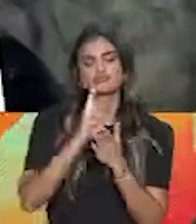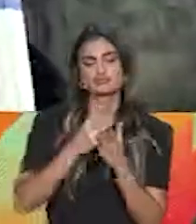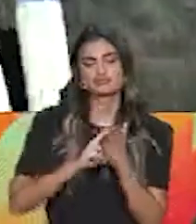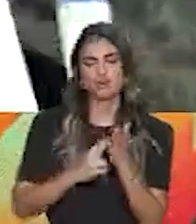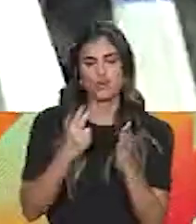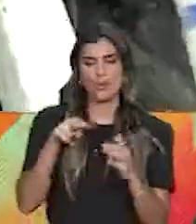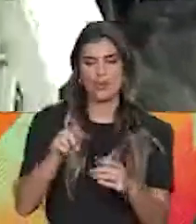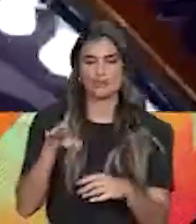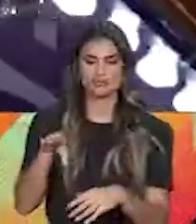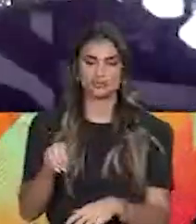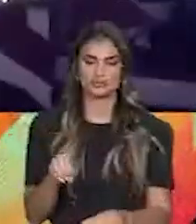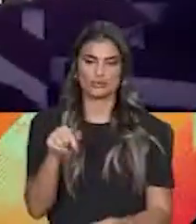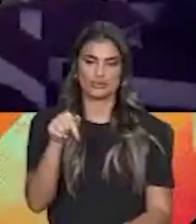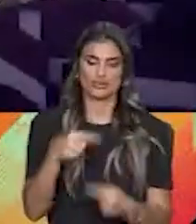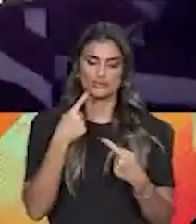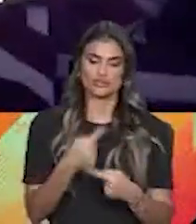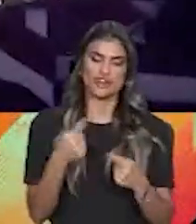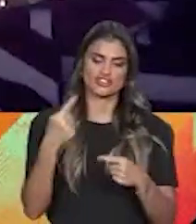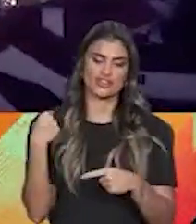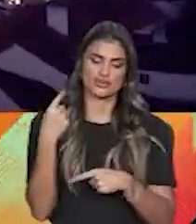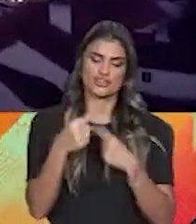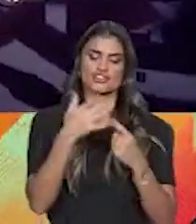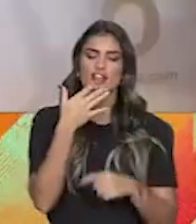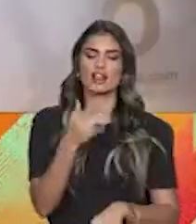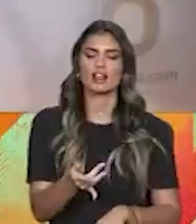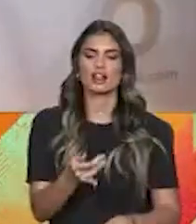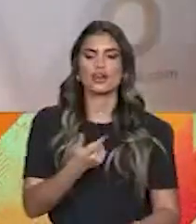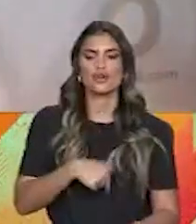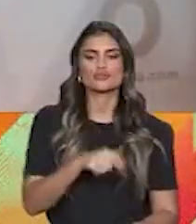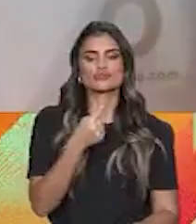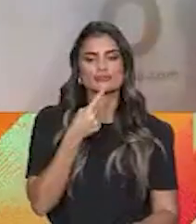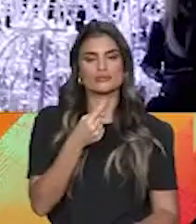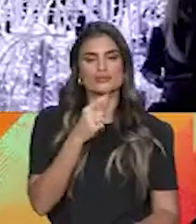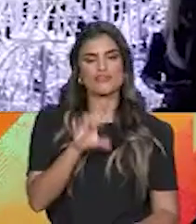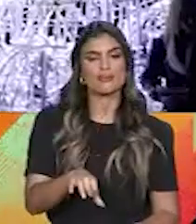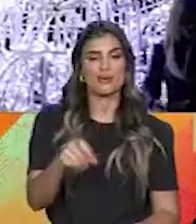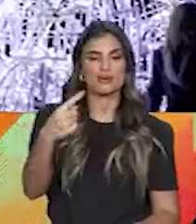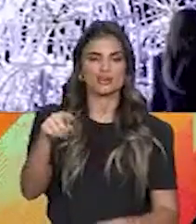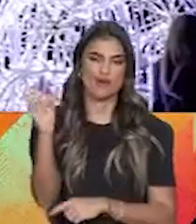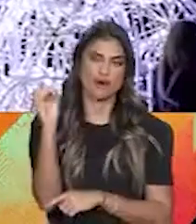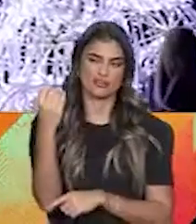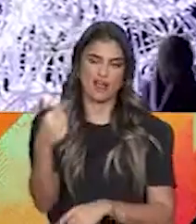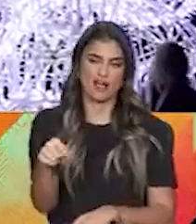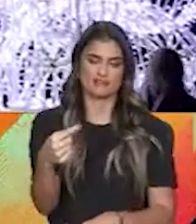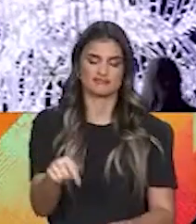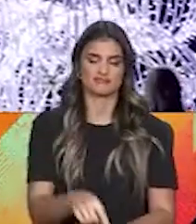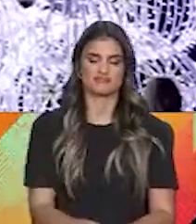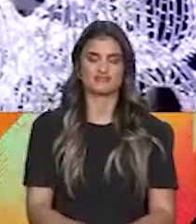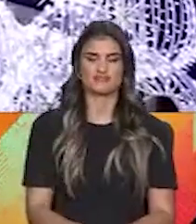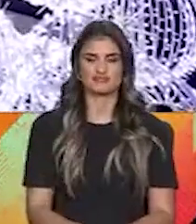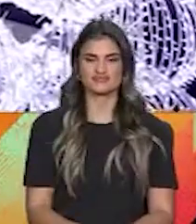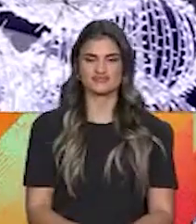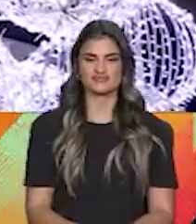pela Unesco. E hoje, ao mostrar as suas tradições de Natal, percebemos o caráter único que Óbidos tem.